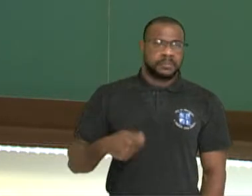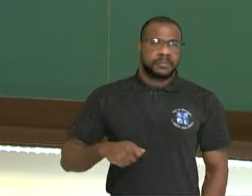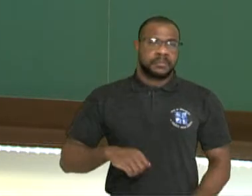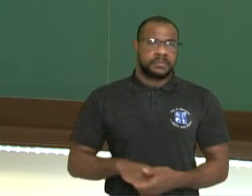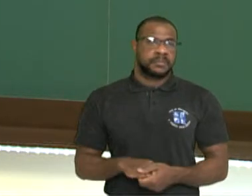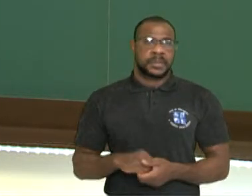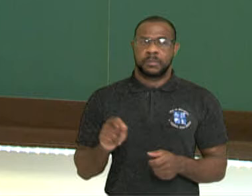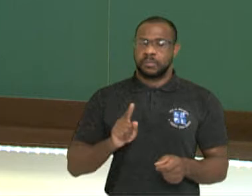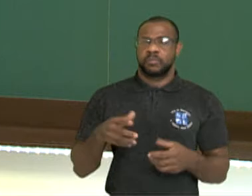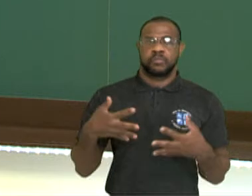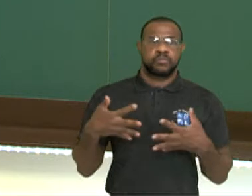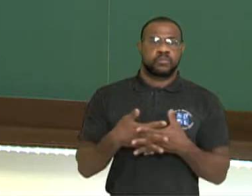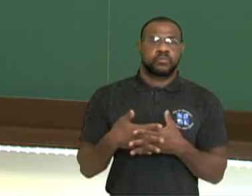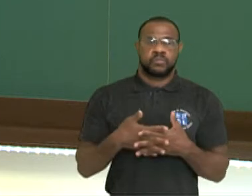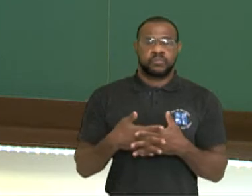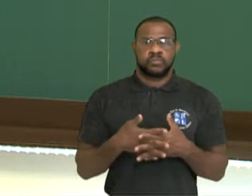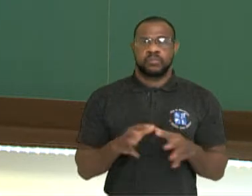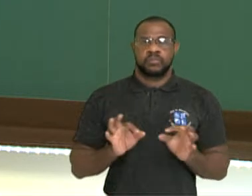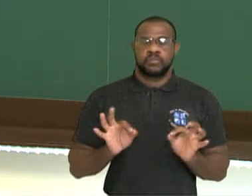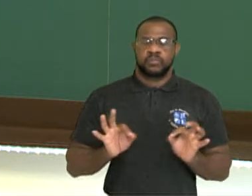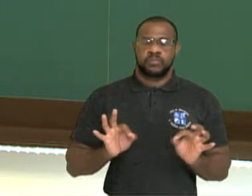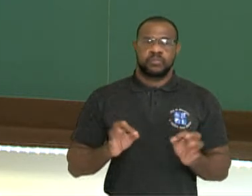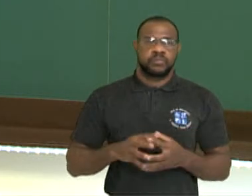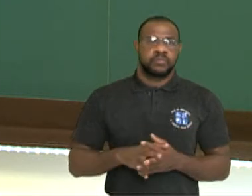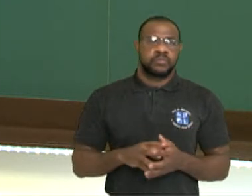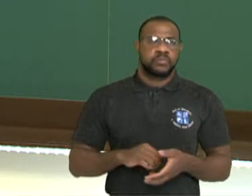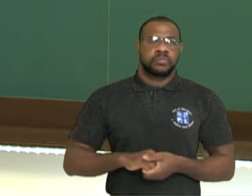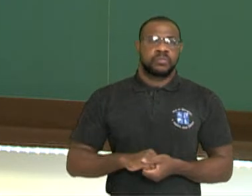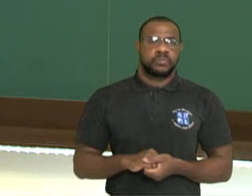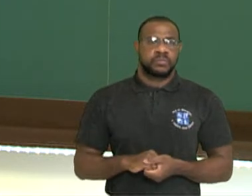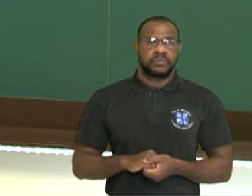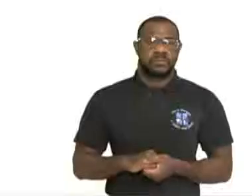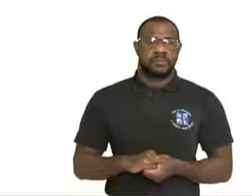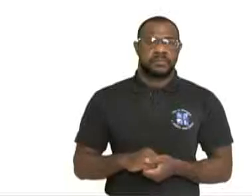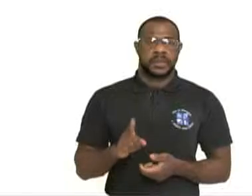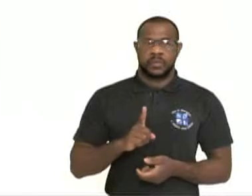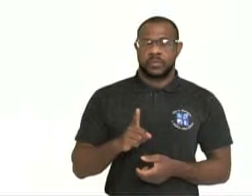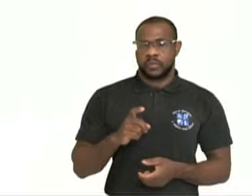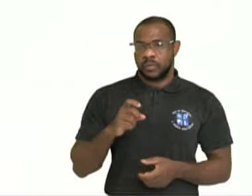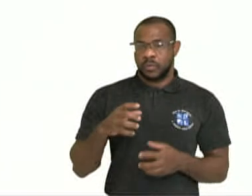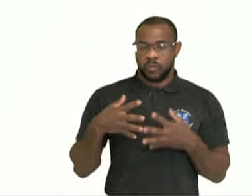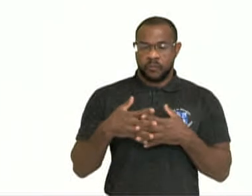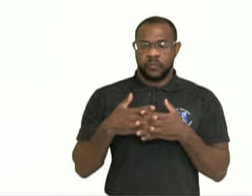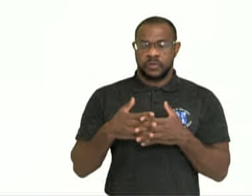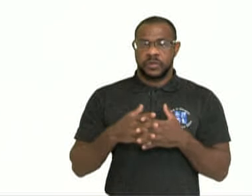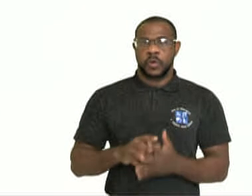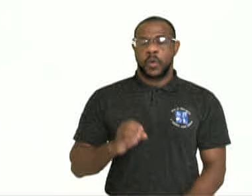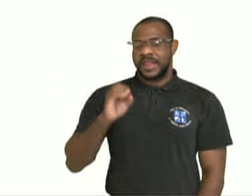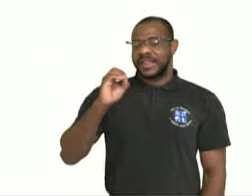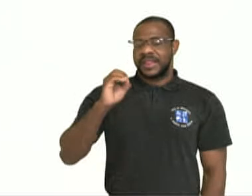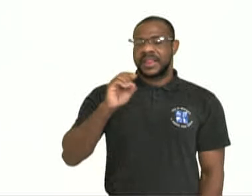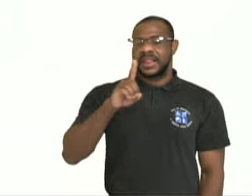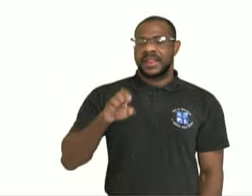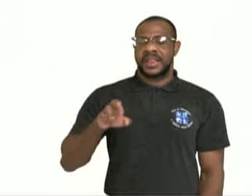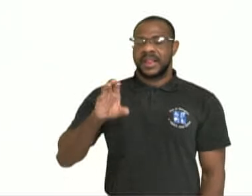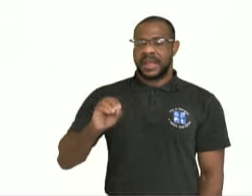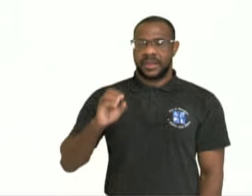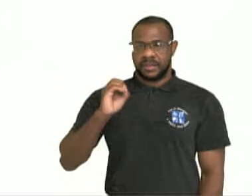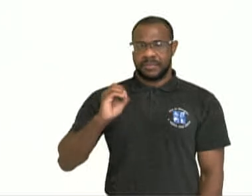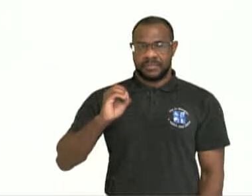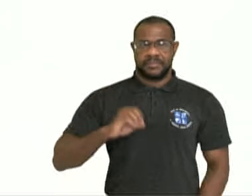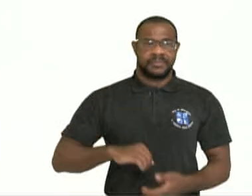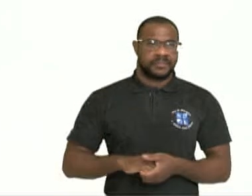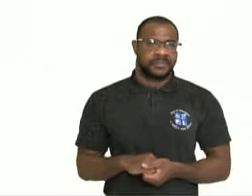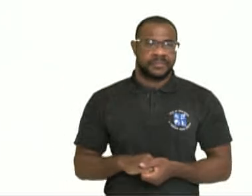não confundir com zero, tá? Para não confundir com o número zero. La tasa debe variar entre 2